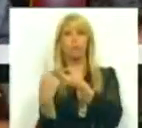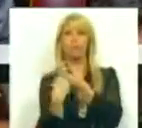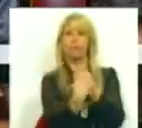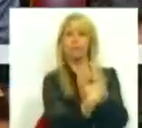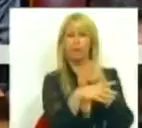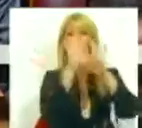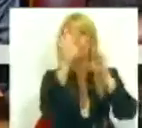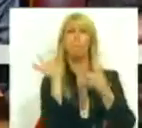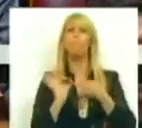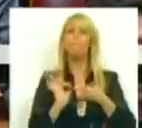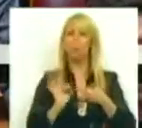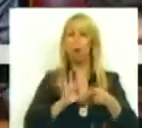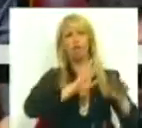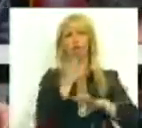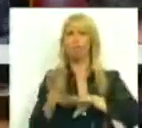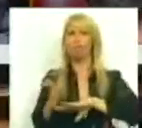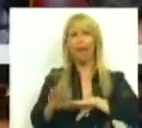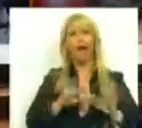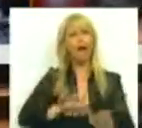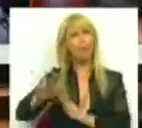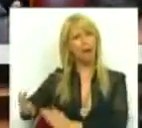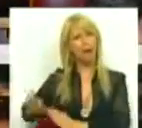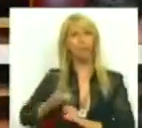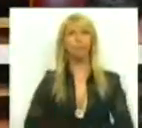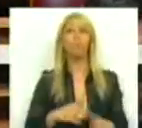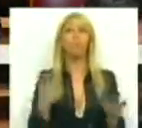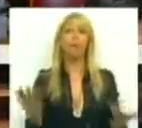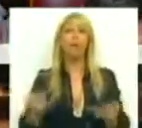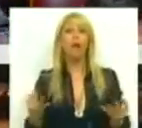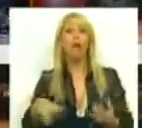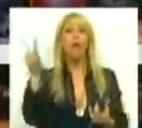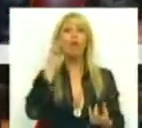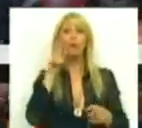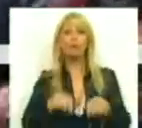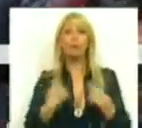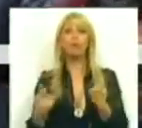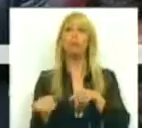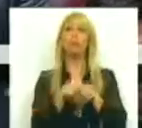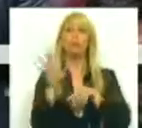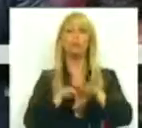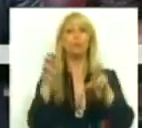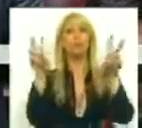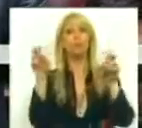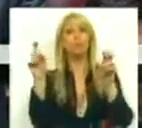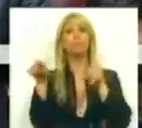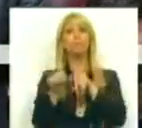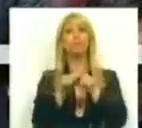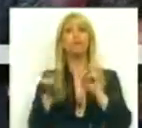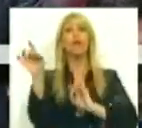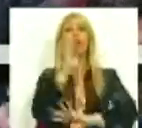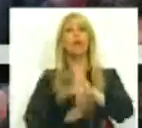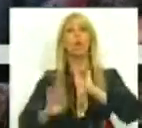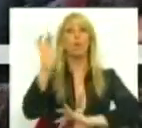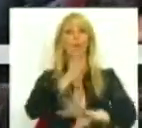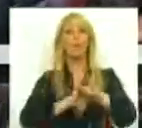Pormenores à parte, Sr. Primeiro-Ministro, é de facto ouvir os partidos políticos sobre a política europeia a principal